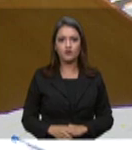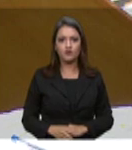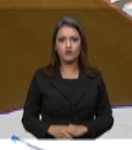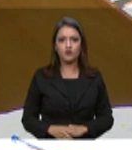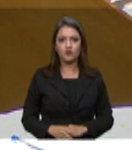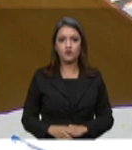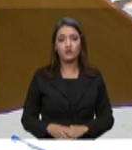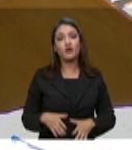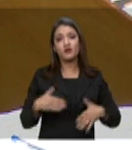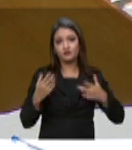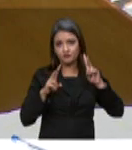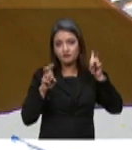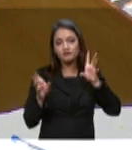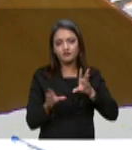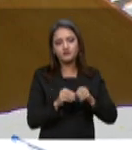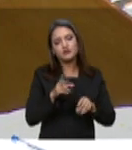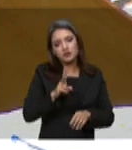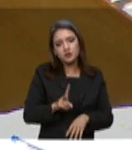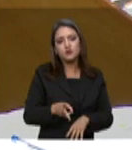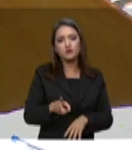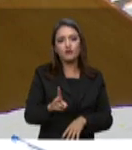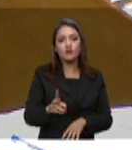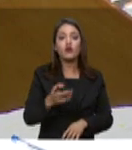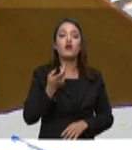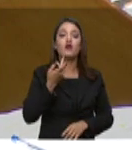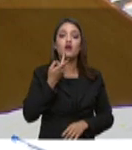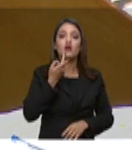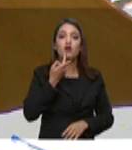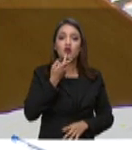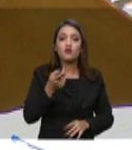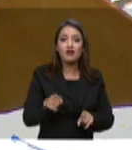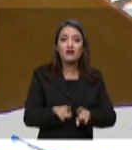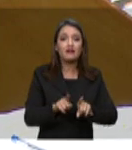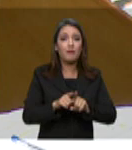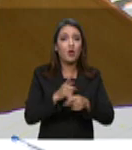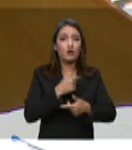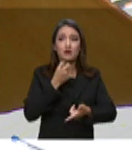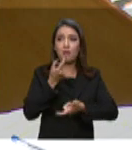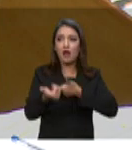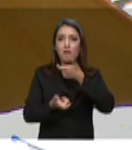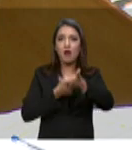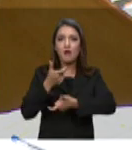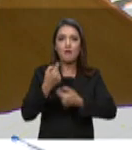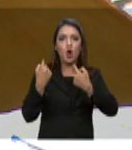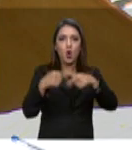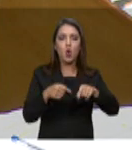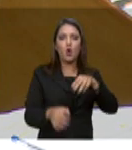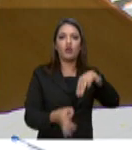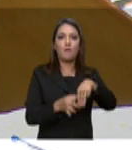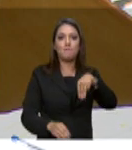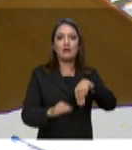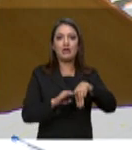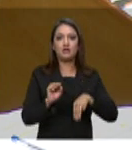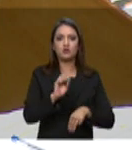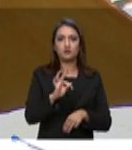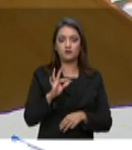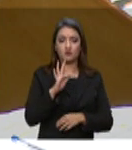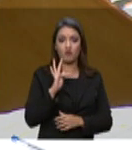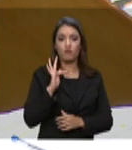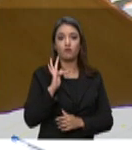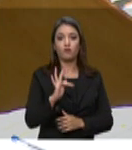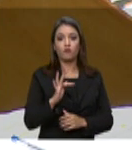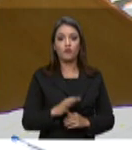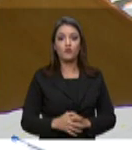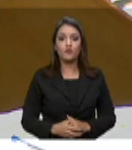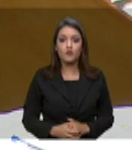bom prossegue ele continua com as ofensas pessoais a ministros do Supremo Tribunal Federal